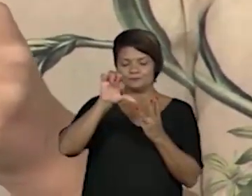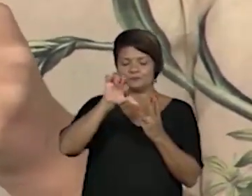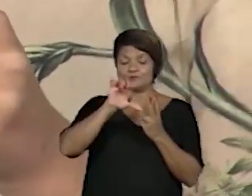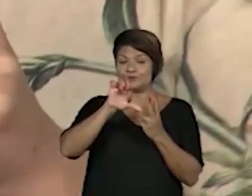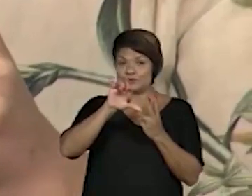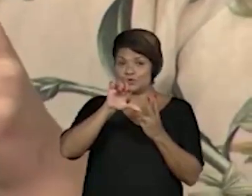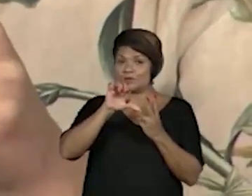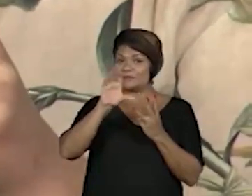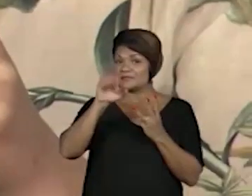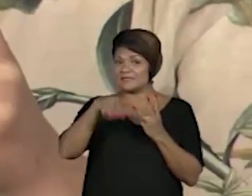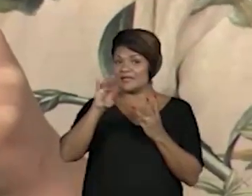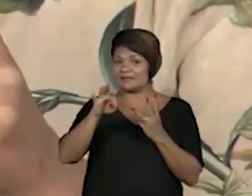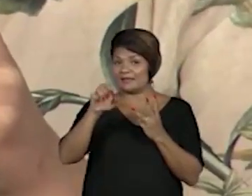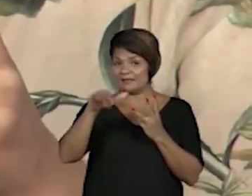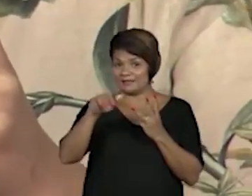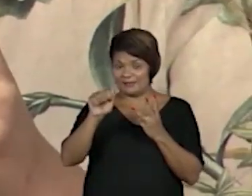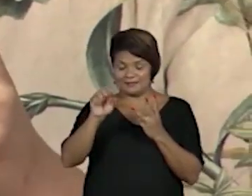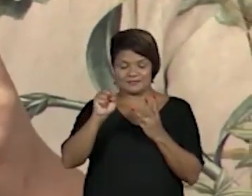900.